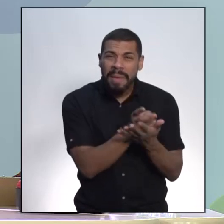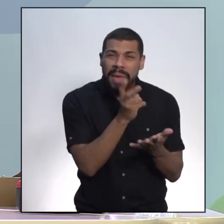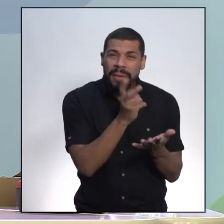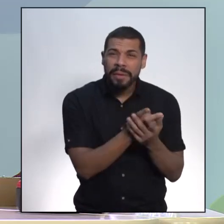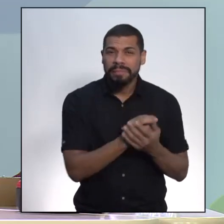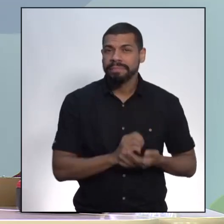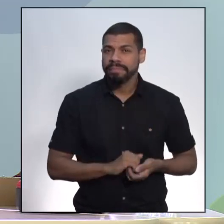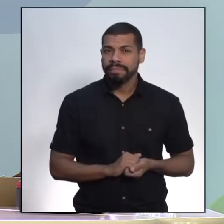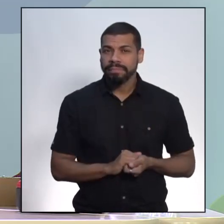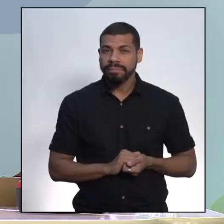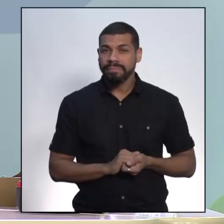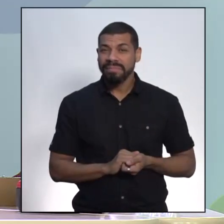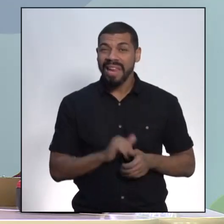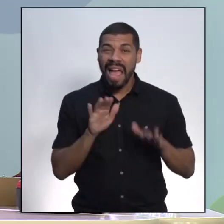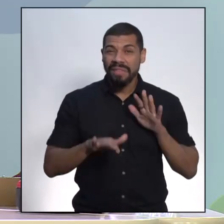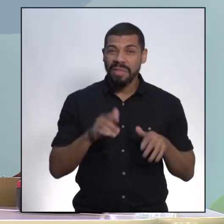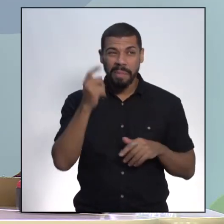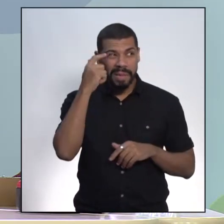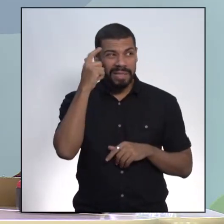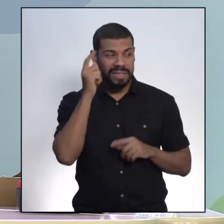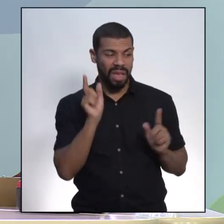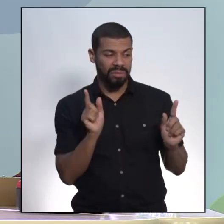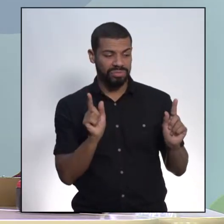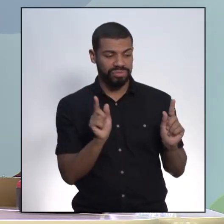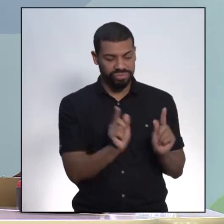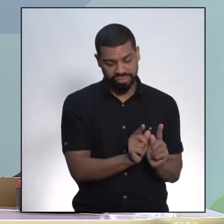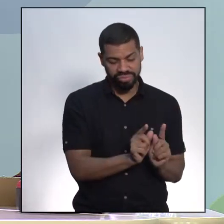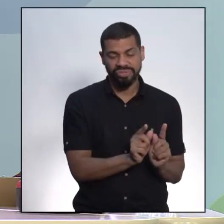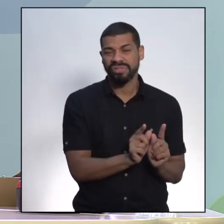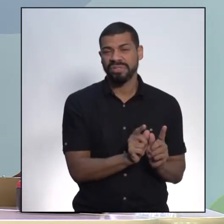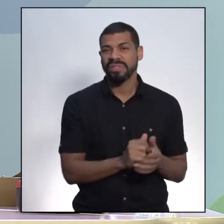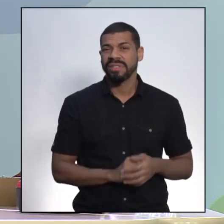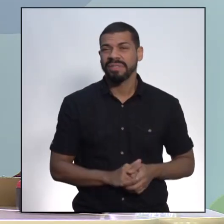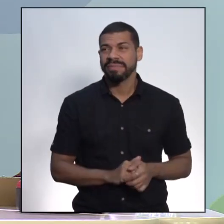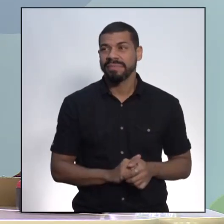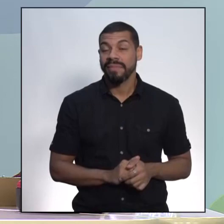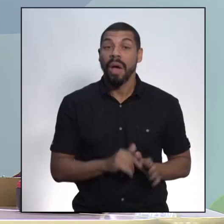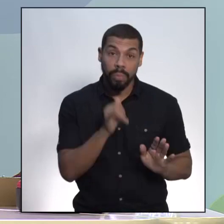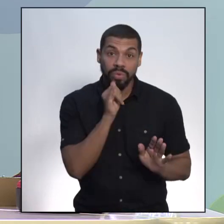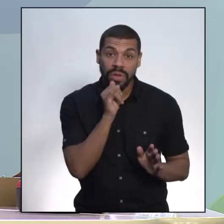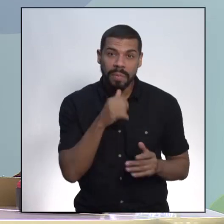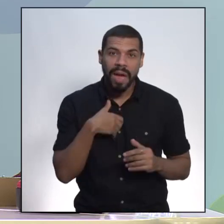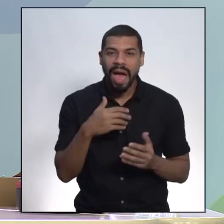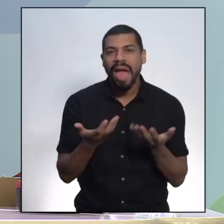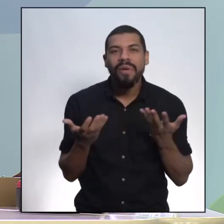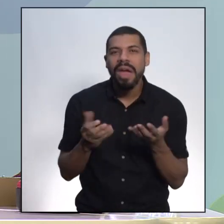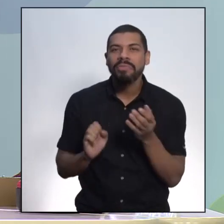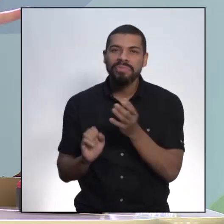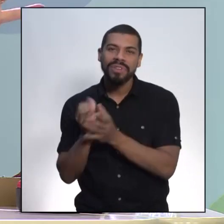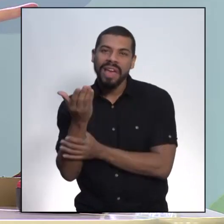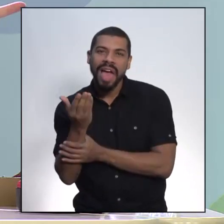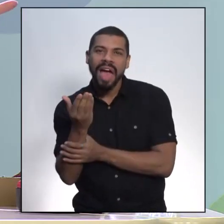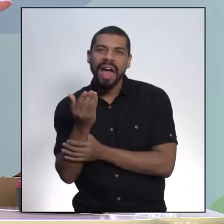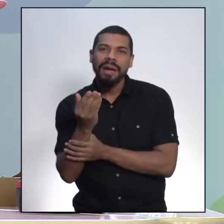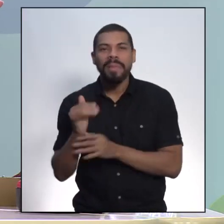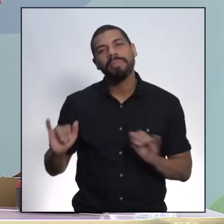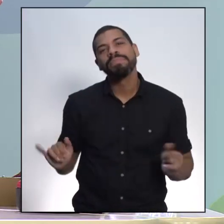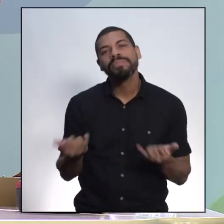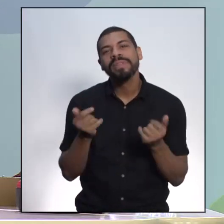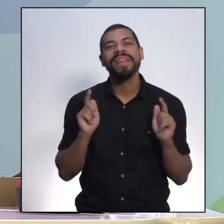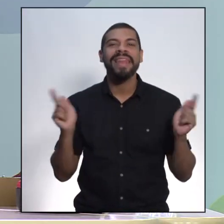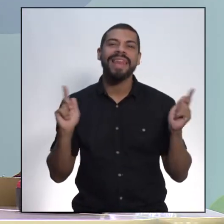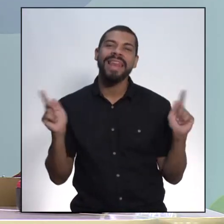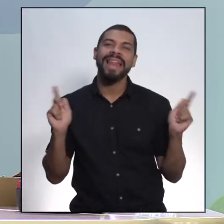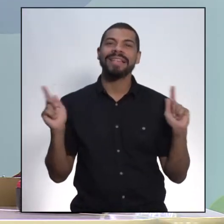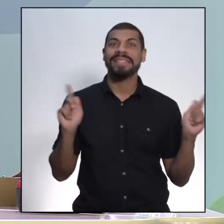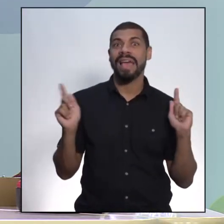ser pequena. Né? Então, por exemplo, você vai falar, vou inventar alguma coisa para passar o tempo.